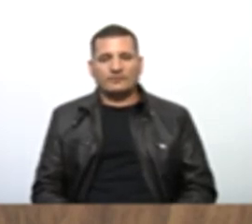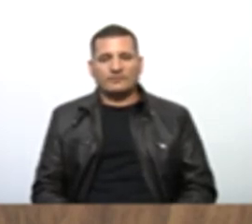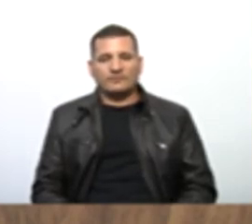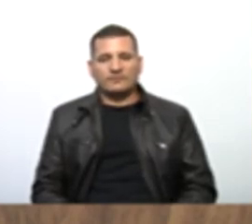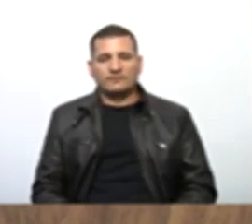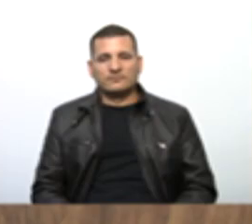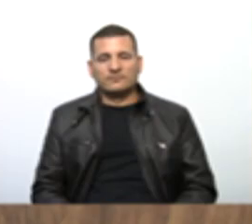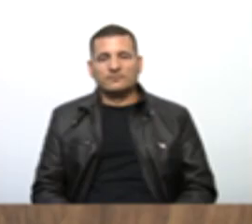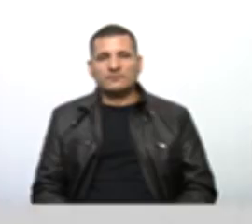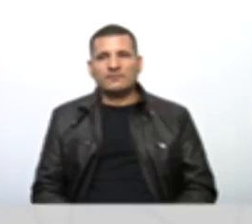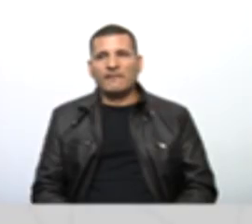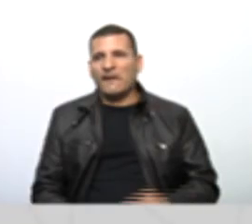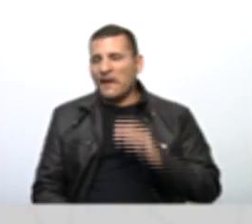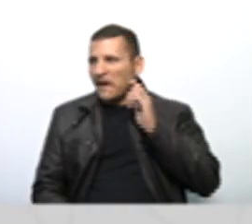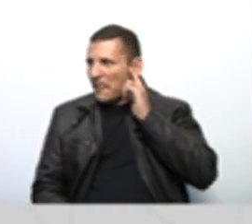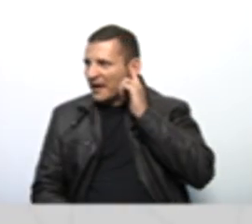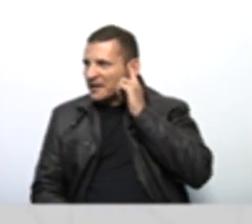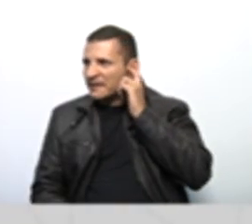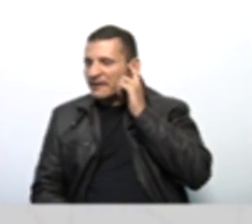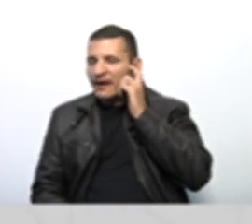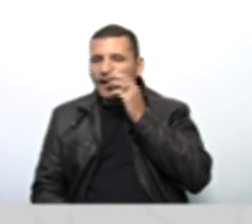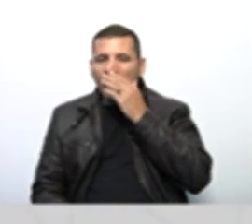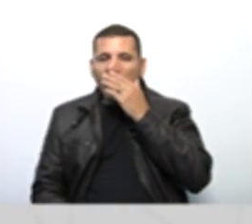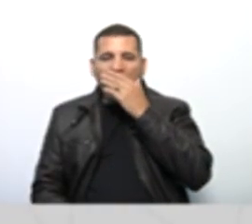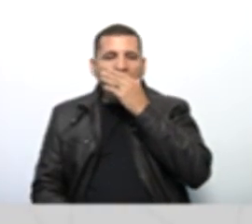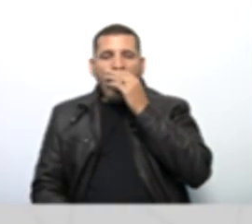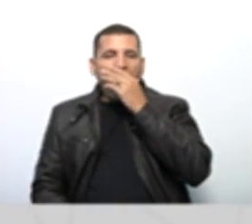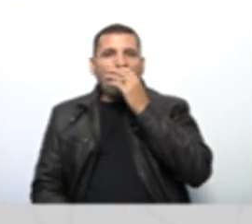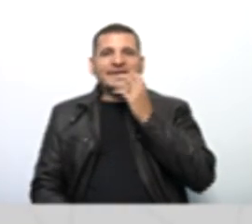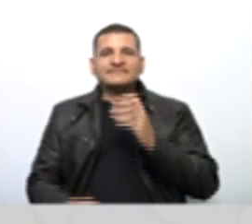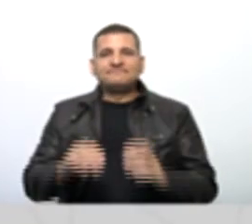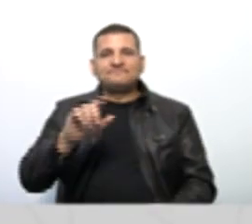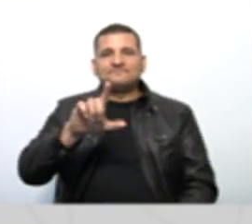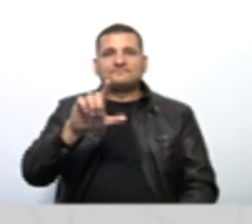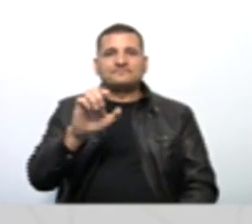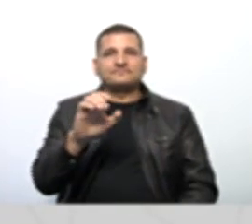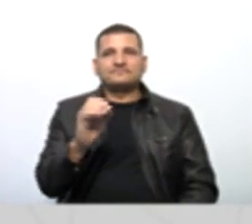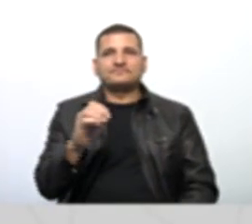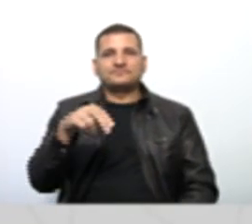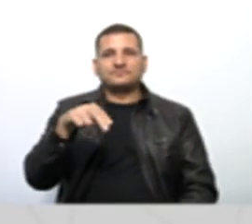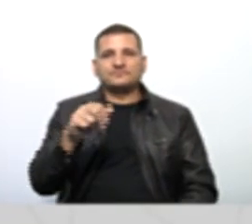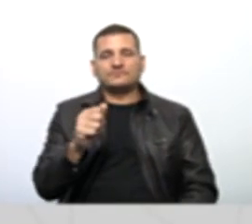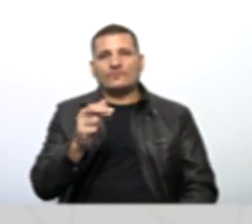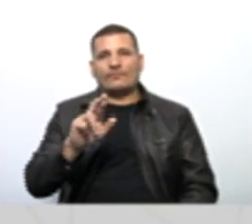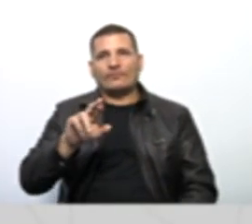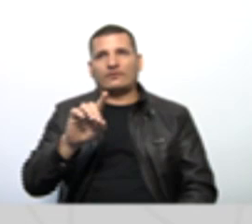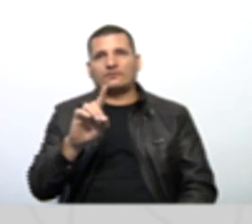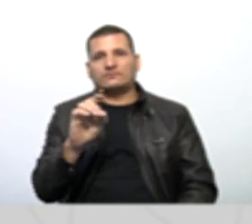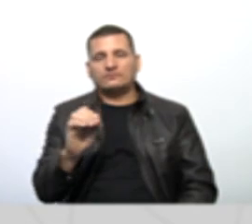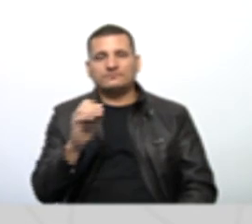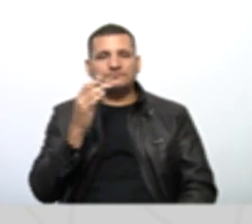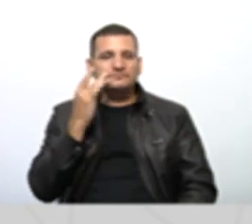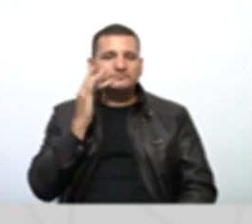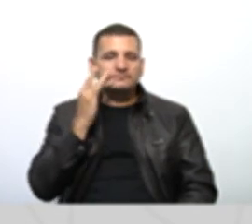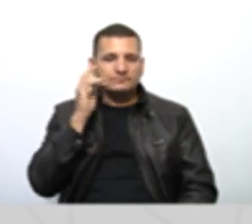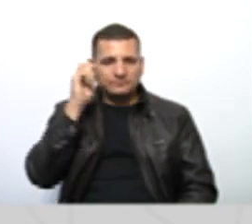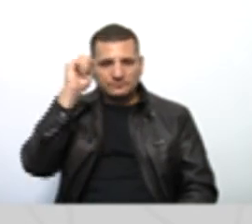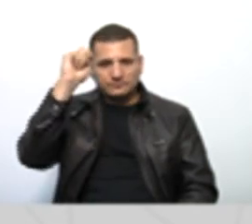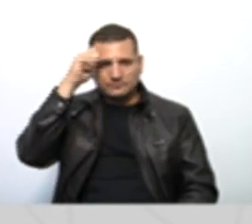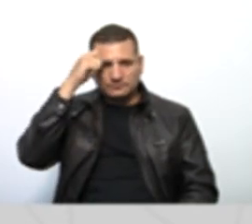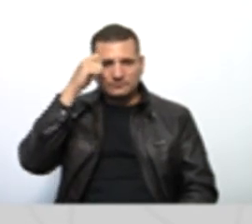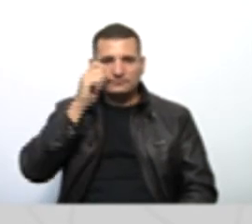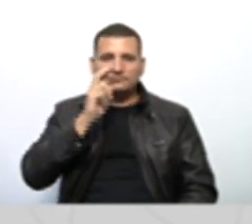e jackie estacado eu sei a quem isso leonardo professor de ouro preto do oeste também acompanha é o marcos